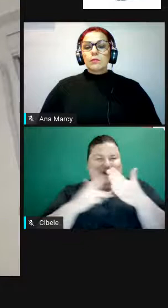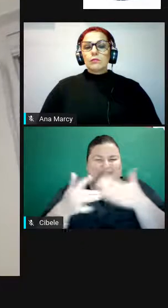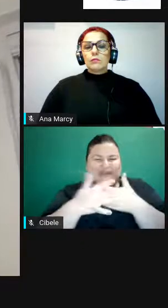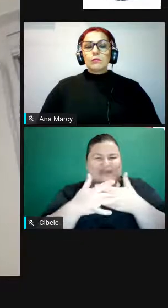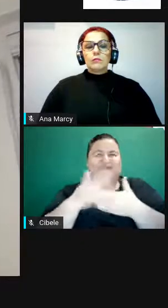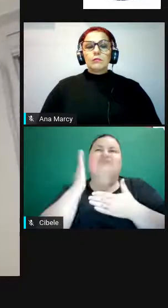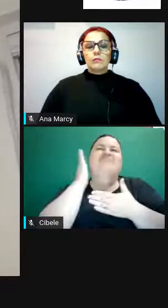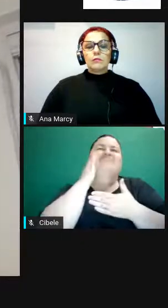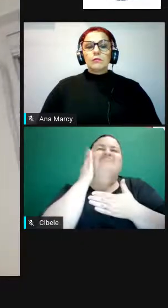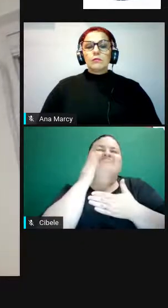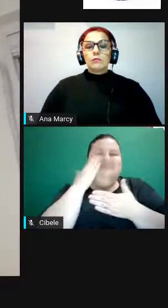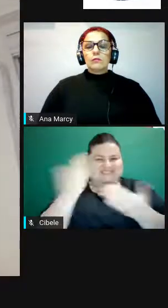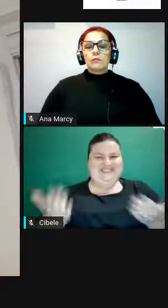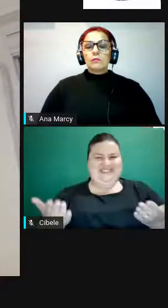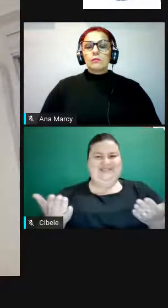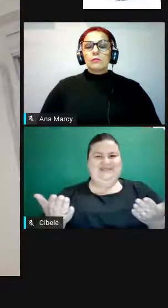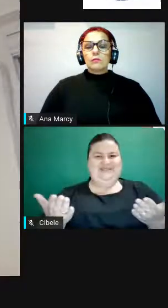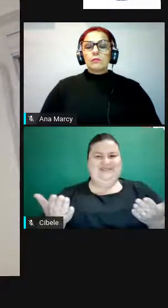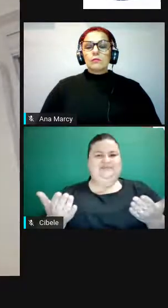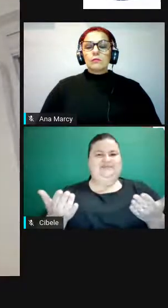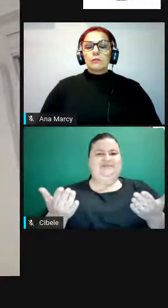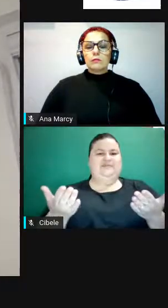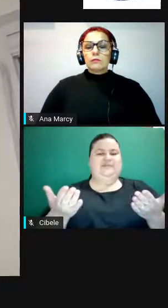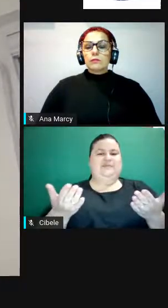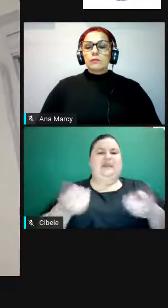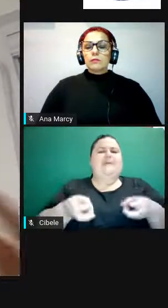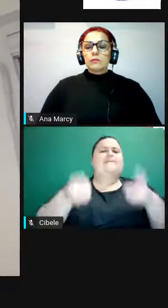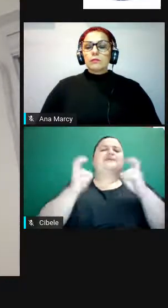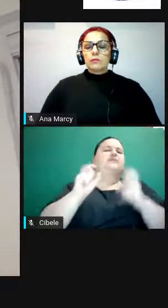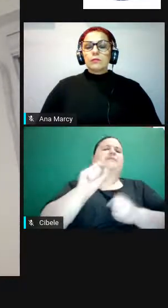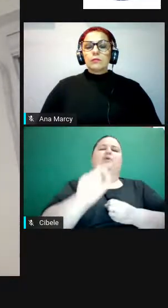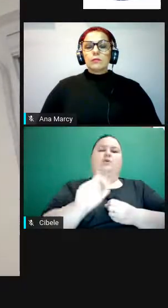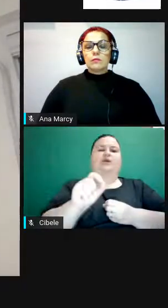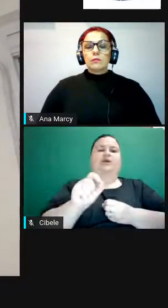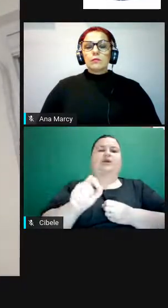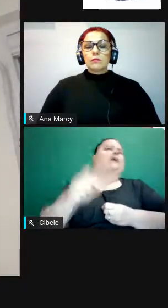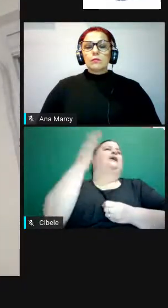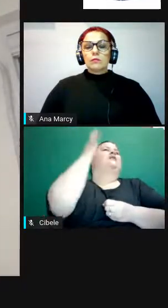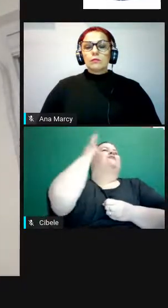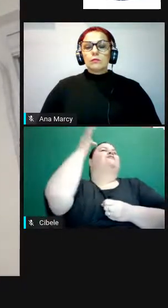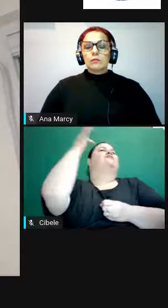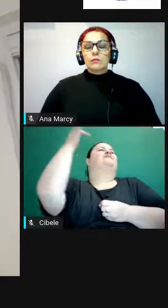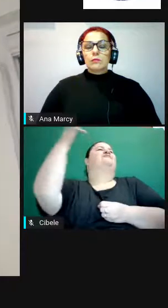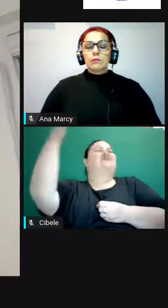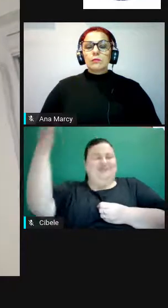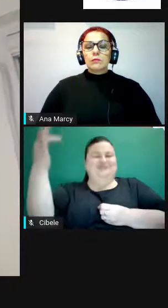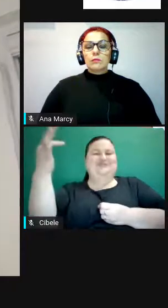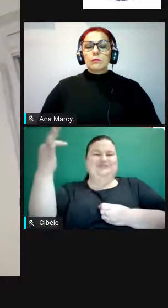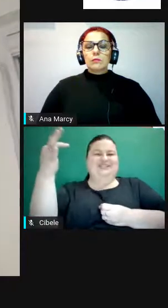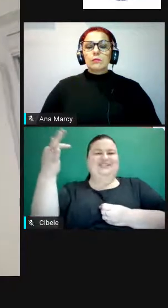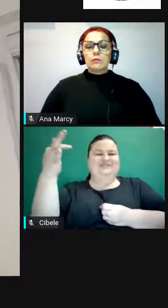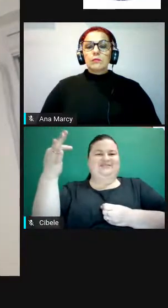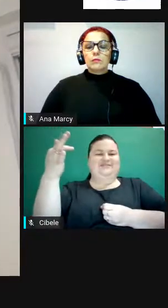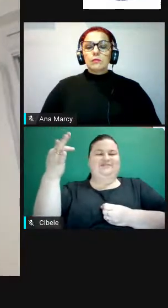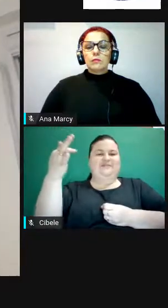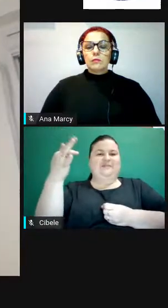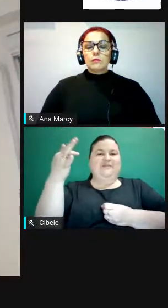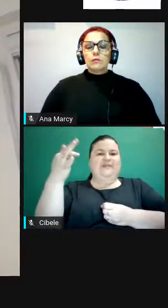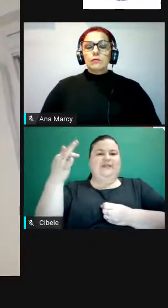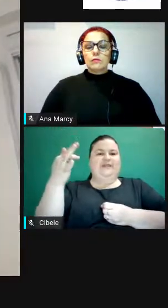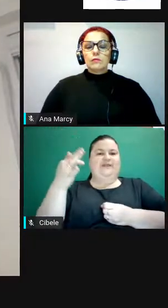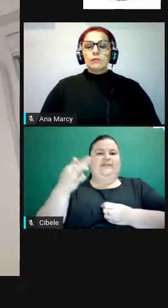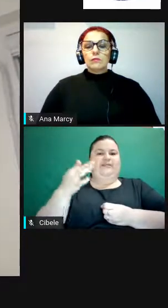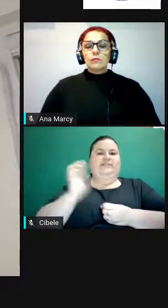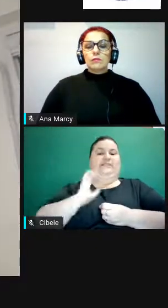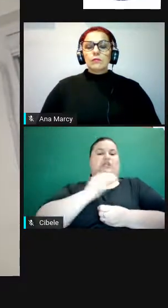e a gente começou a perceber e e faça bem em cima da dessa desse fato é